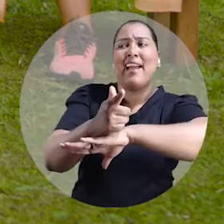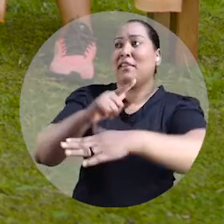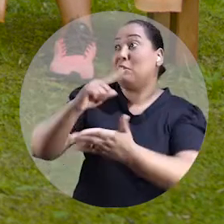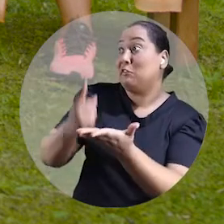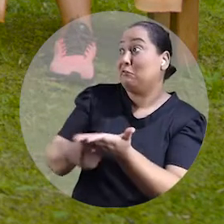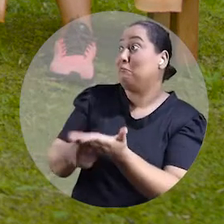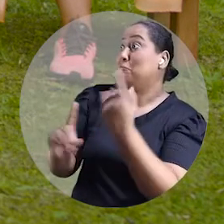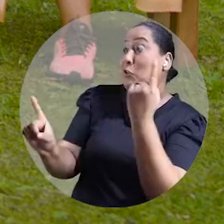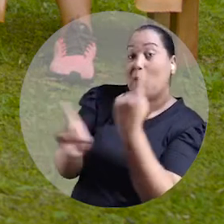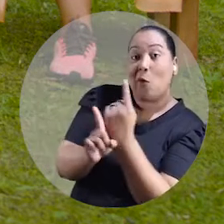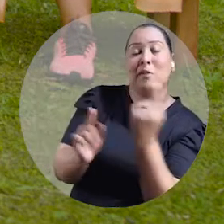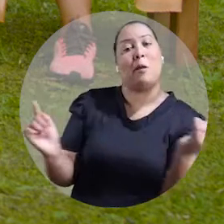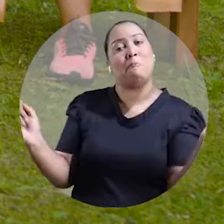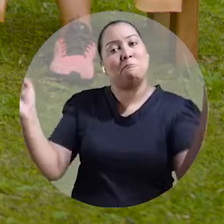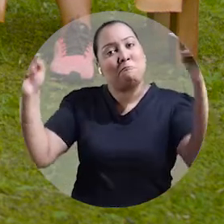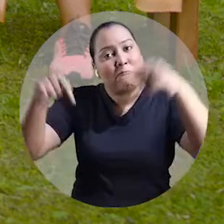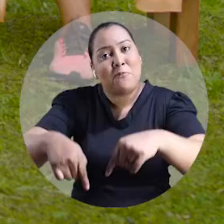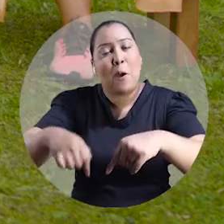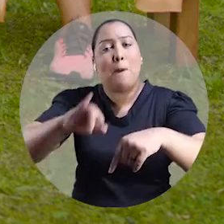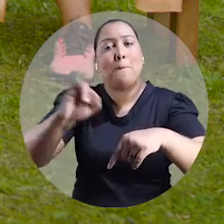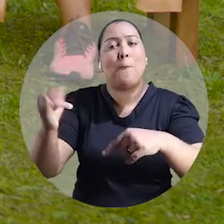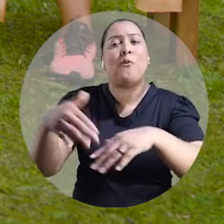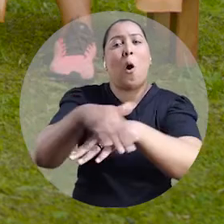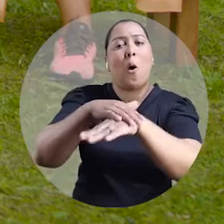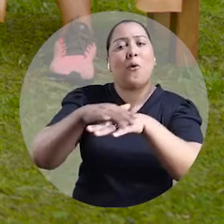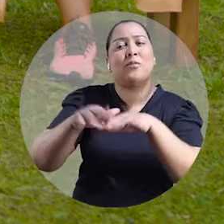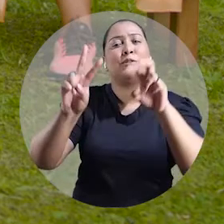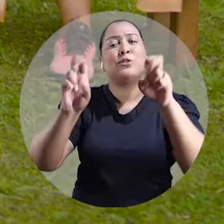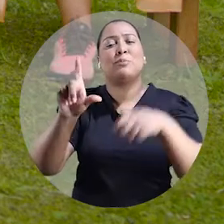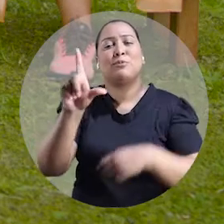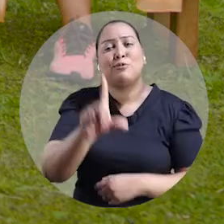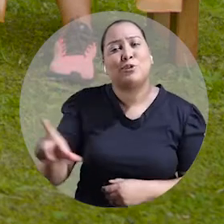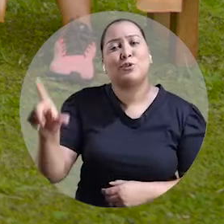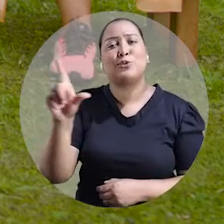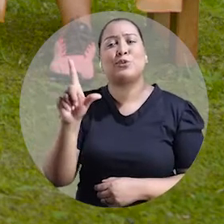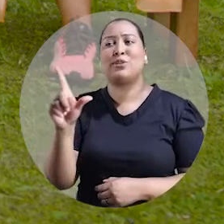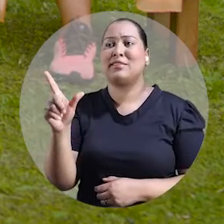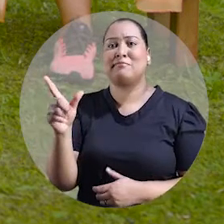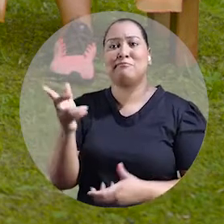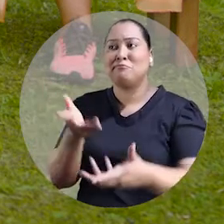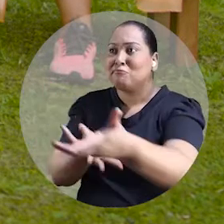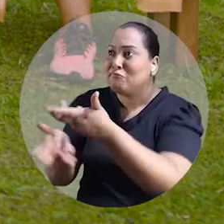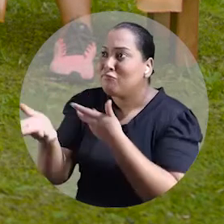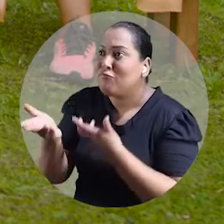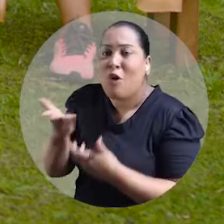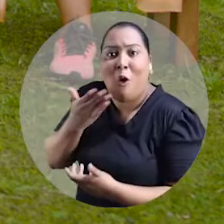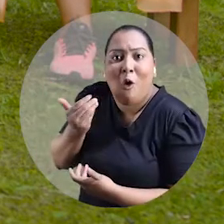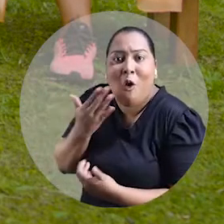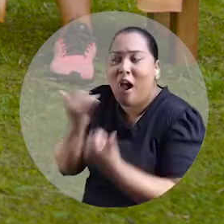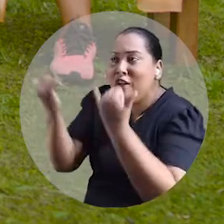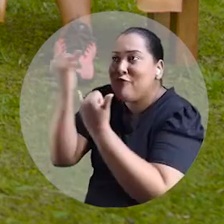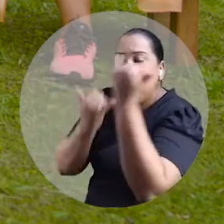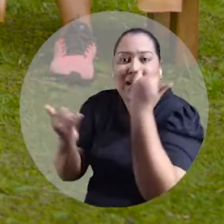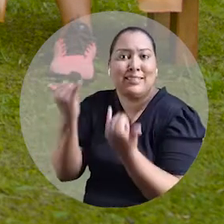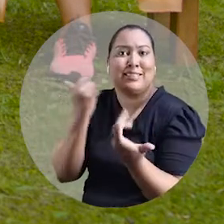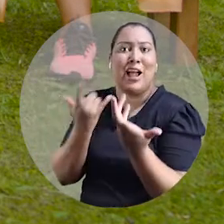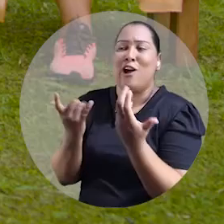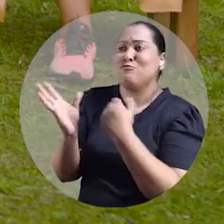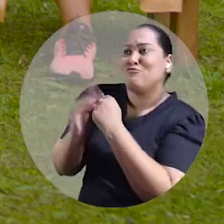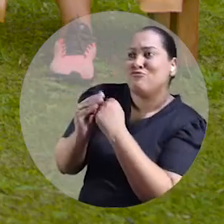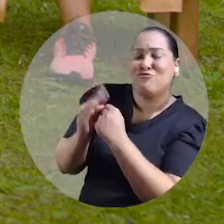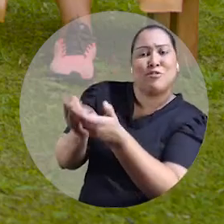Senal, para falar sobre literatura, para se informar, para aprender, para ter